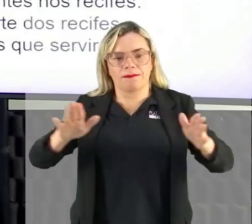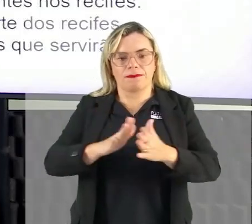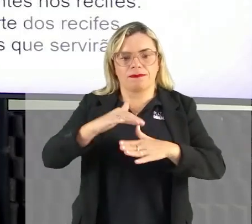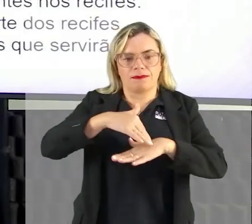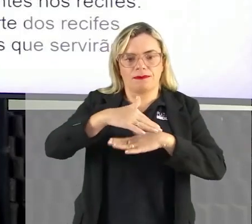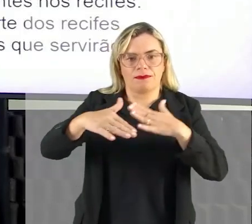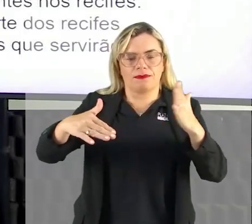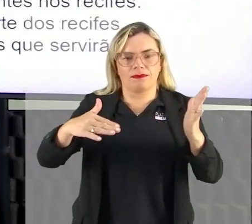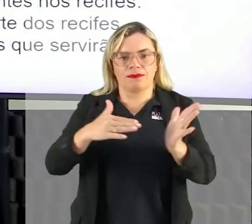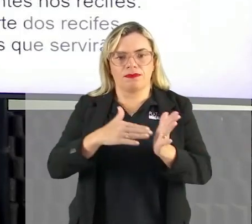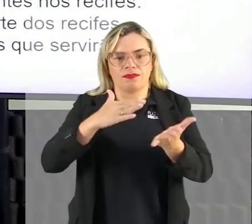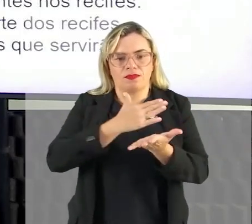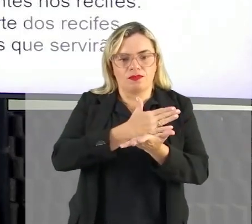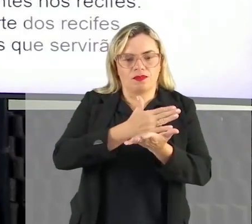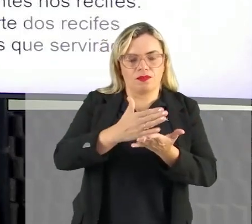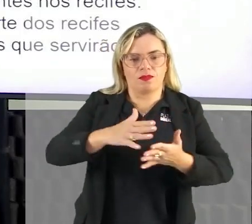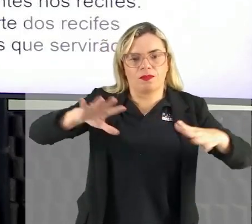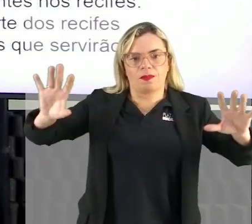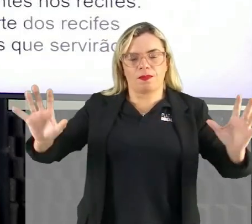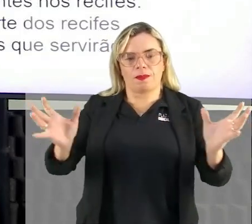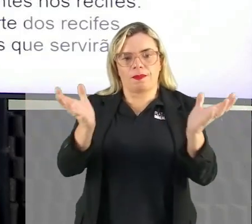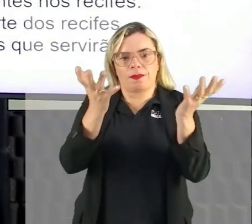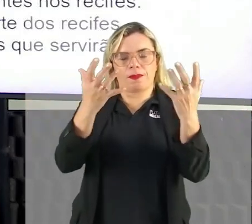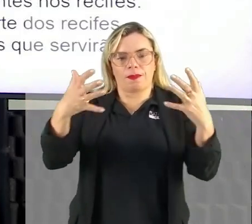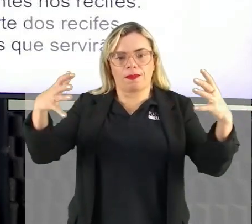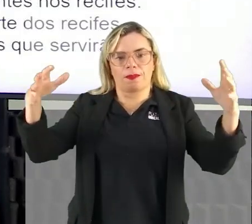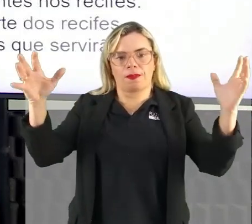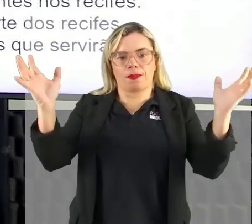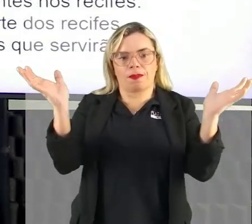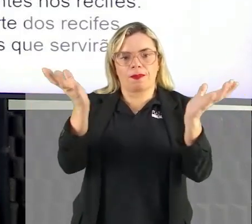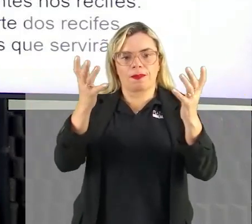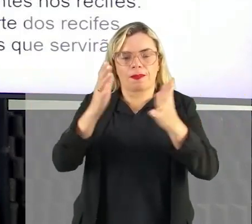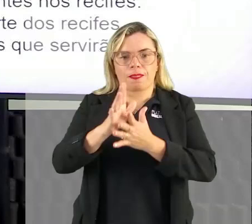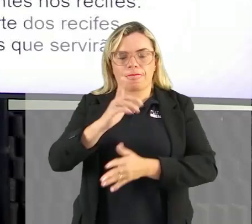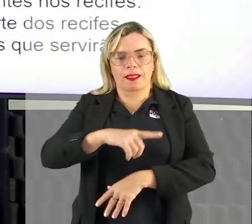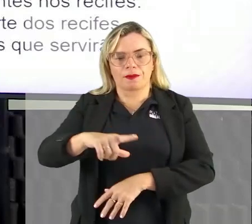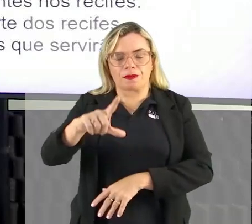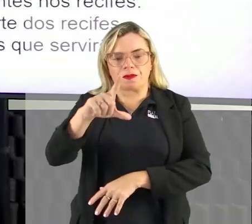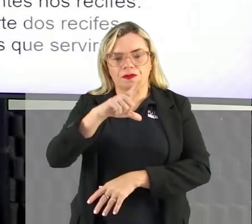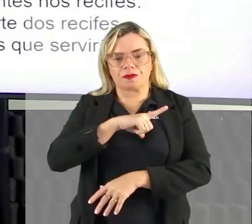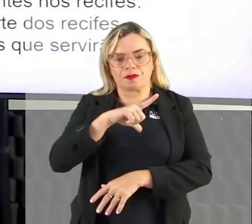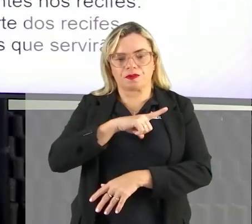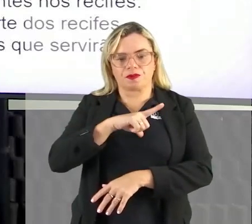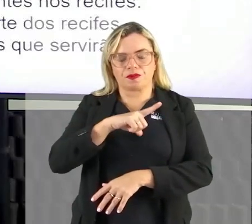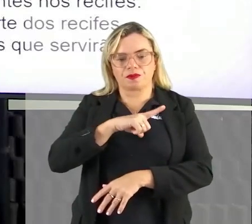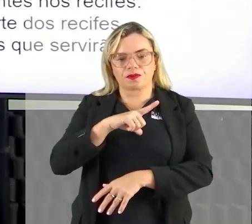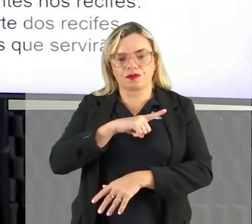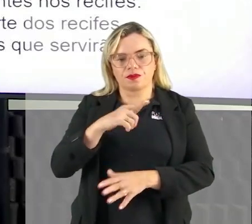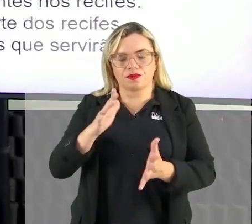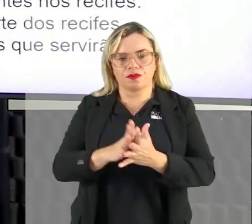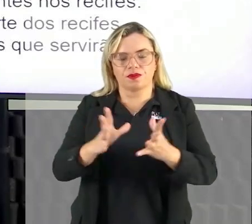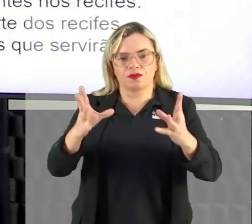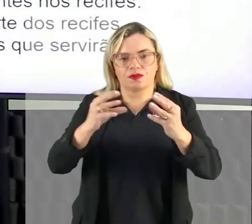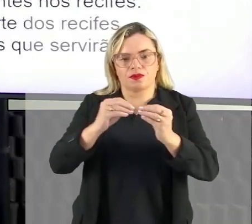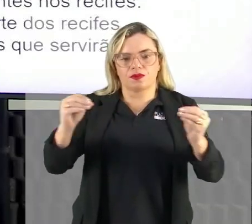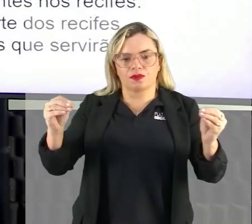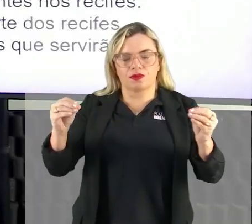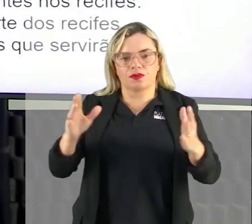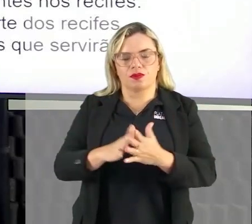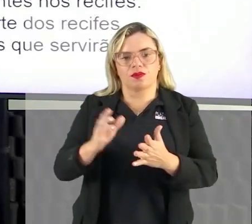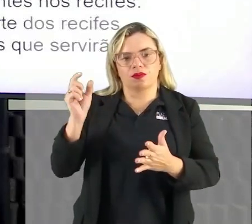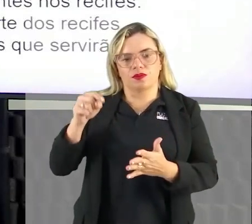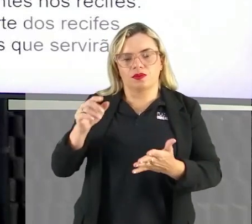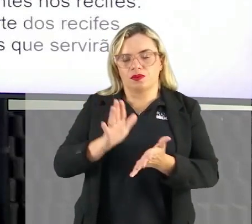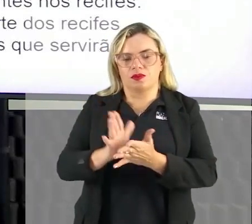começa pelas algas, né? Então, se eu tenho aí uma eliminação,